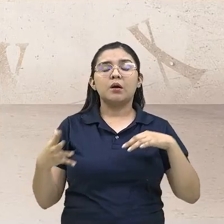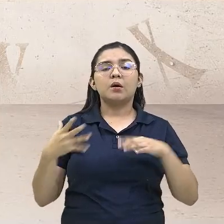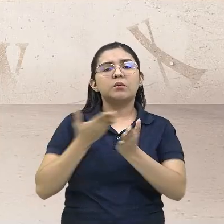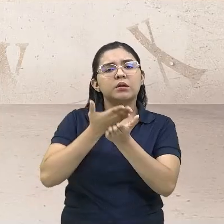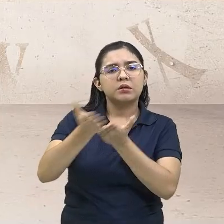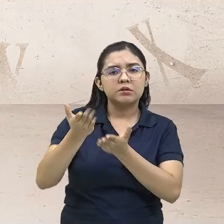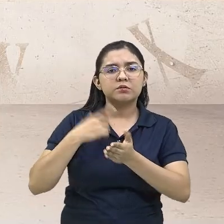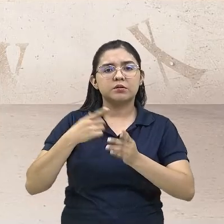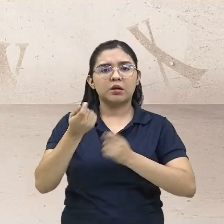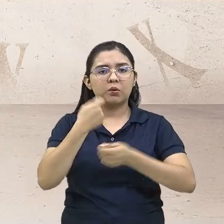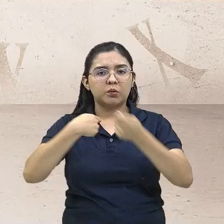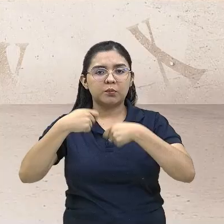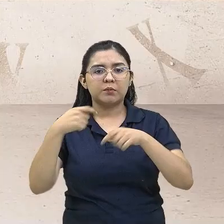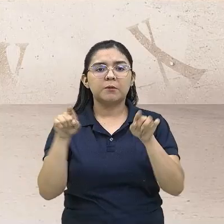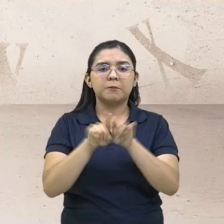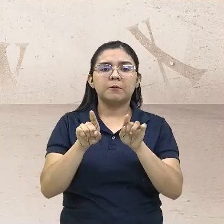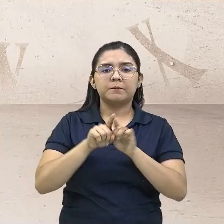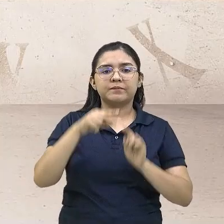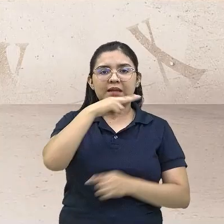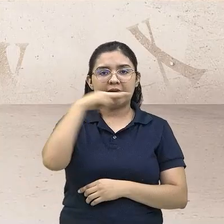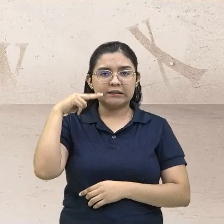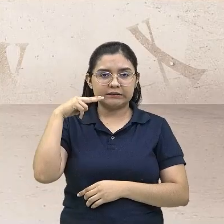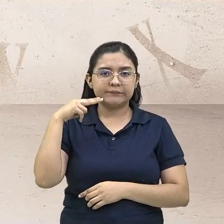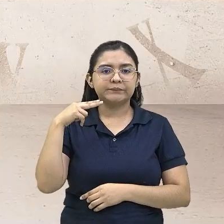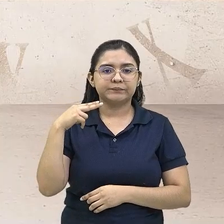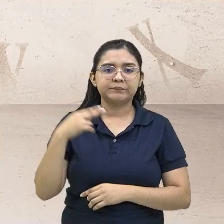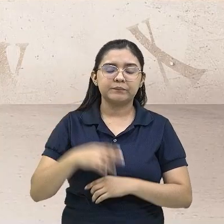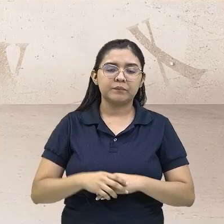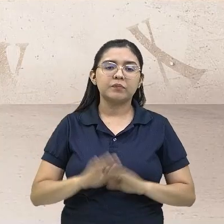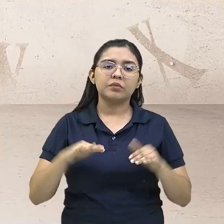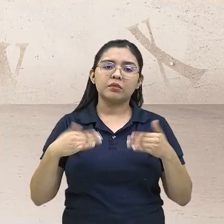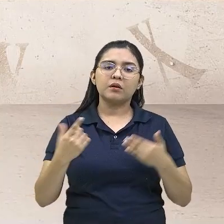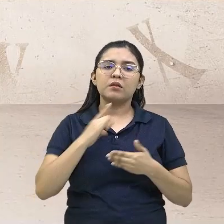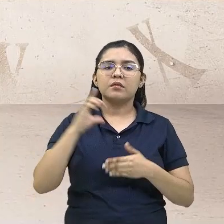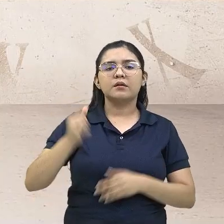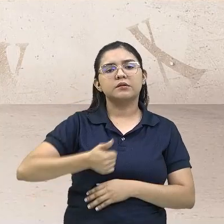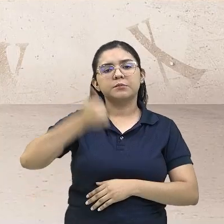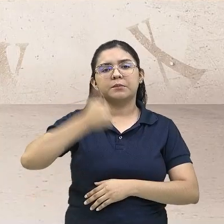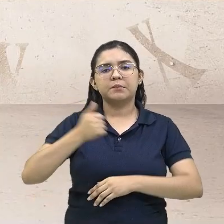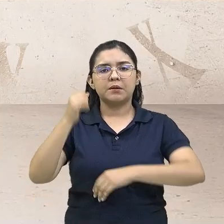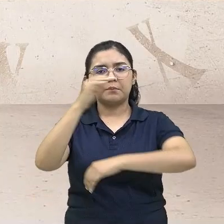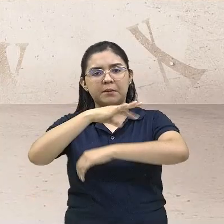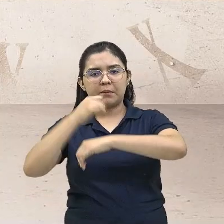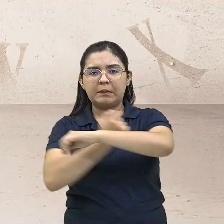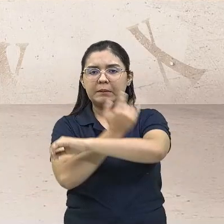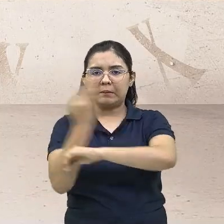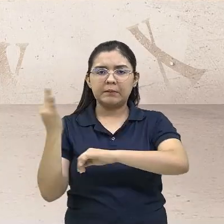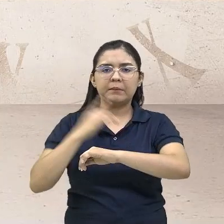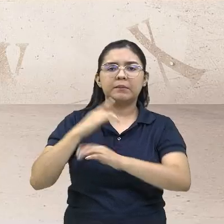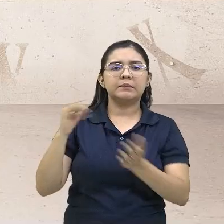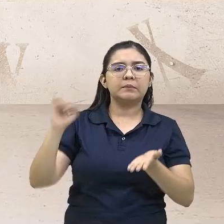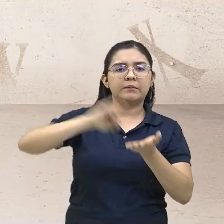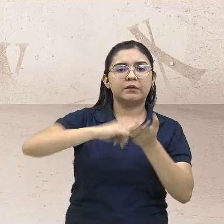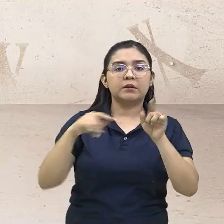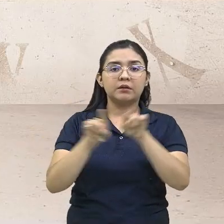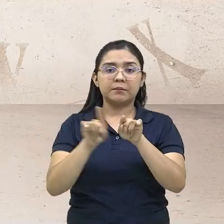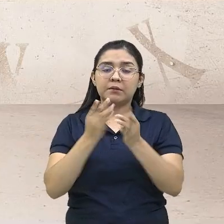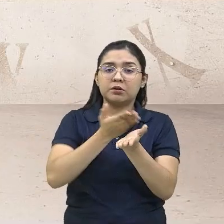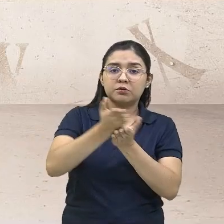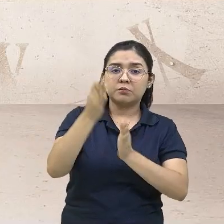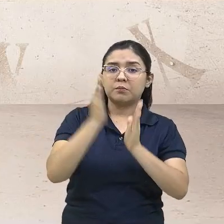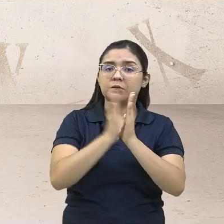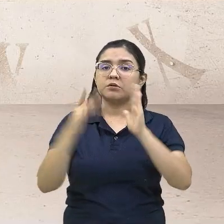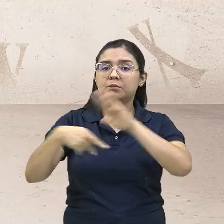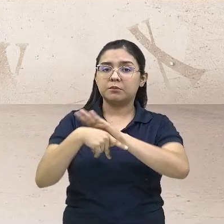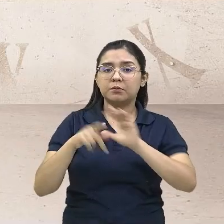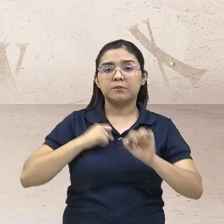da economia da cana-de-açúcar, onde nós vamos ter as primeiras plantações sendo implementadas e, de fato, dando início ao processo de